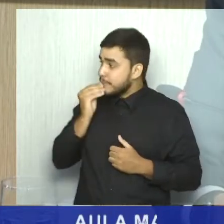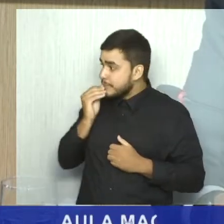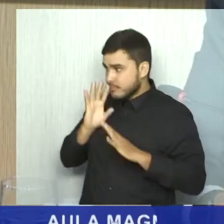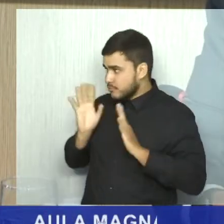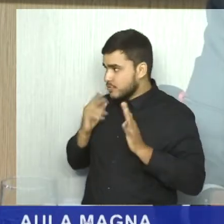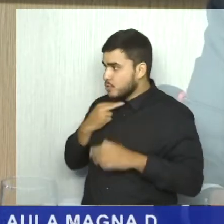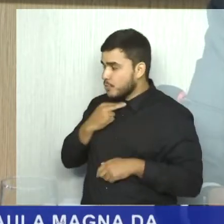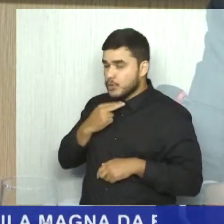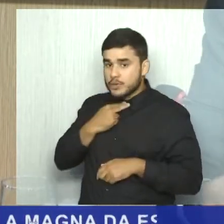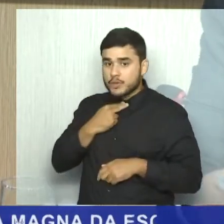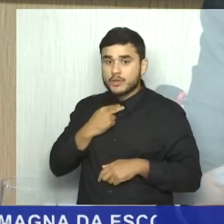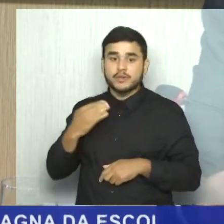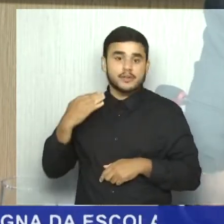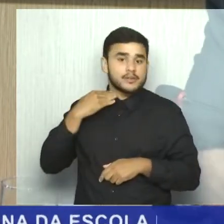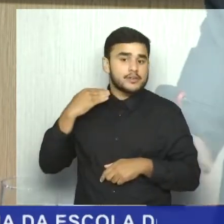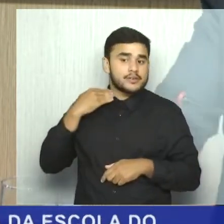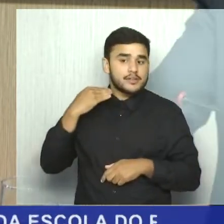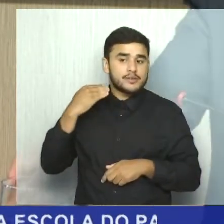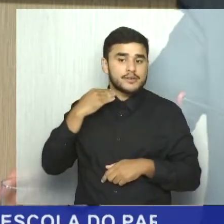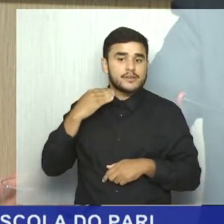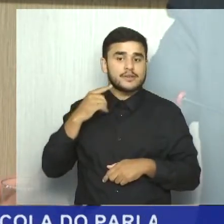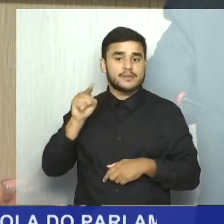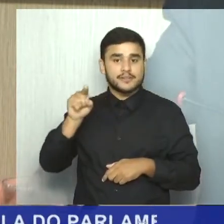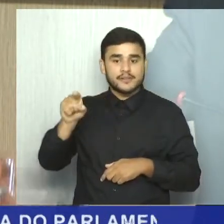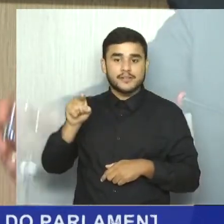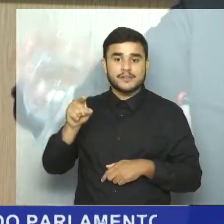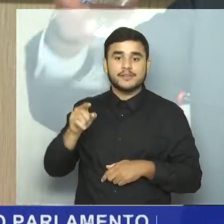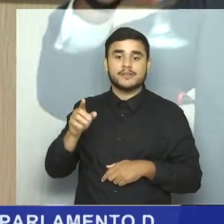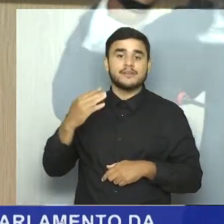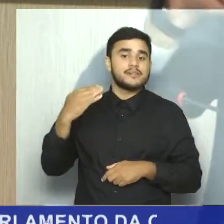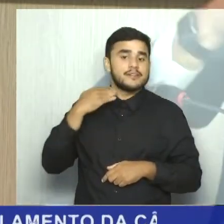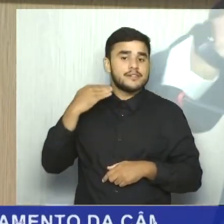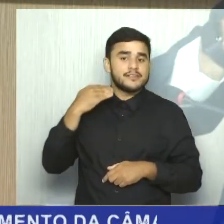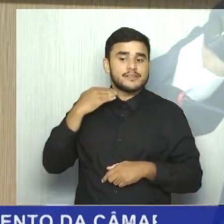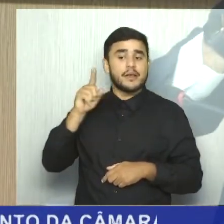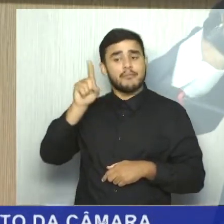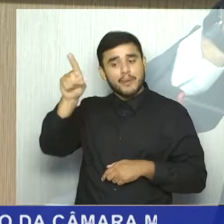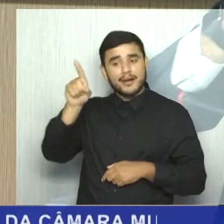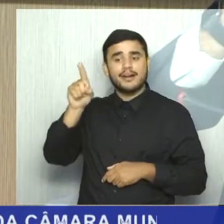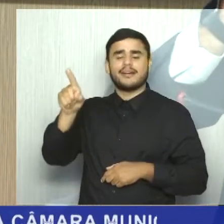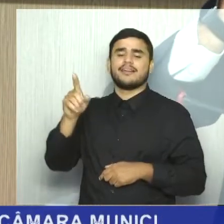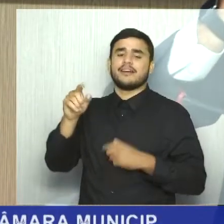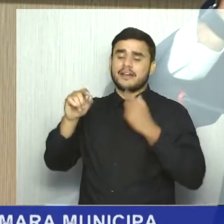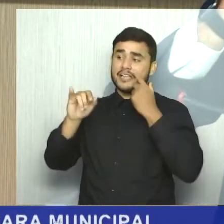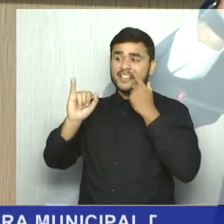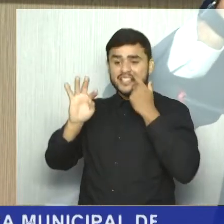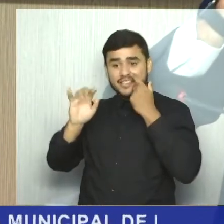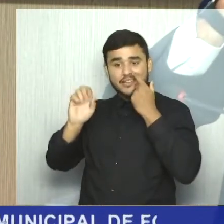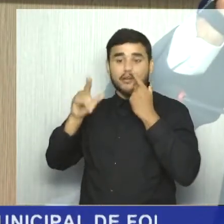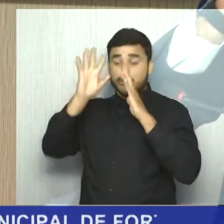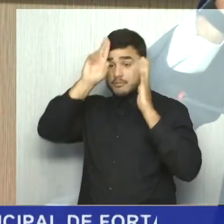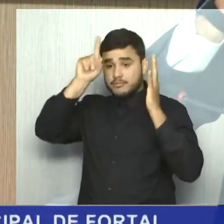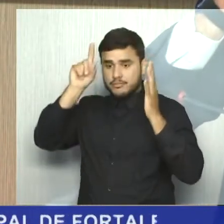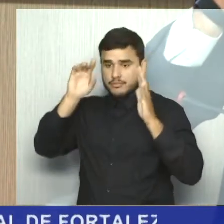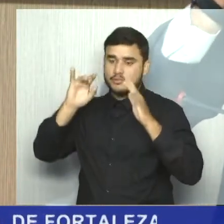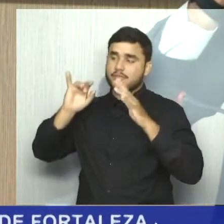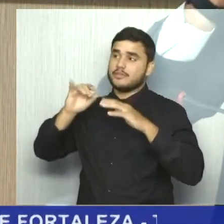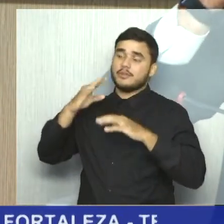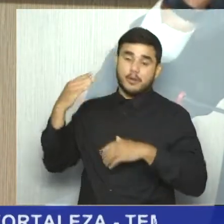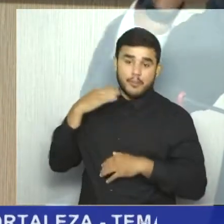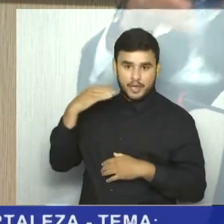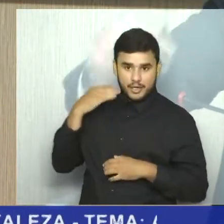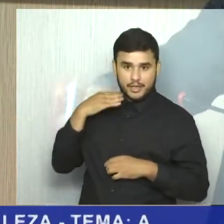Então, um banco aí, um determinado banco, né? Um determinado banco pertence a 5